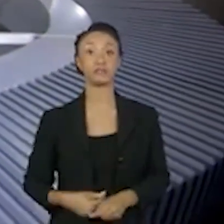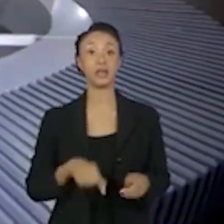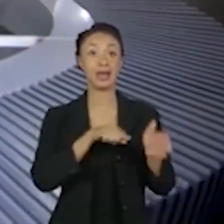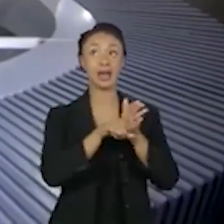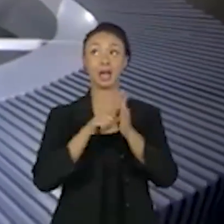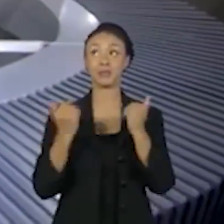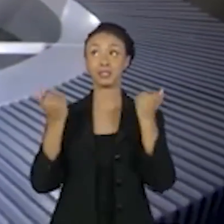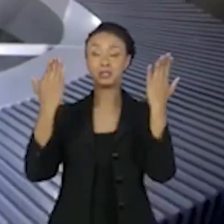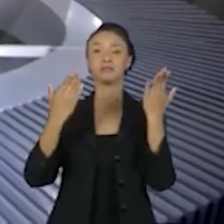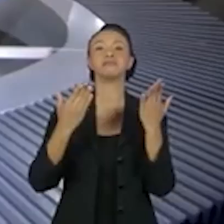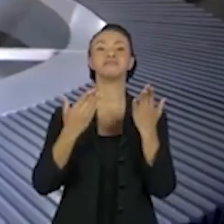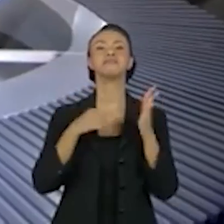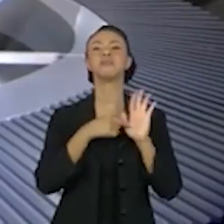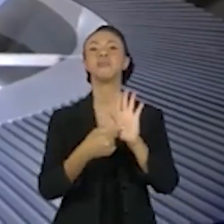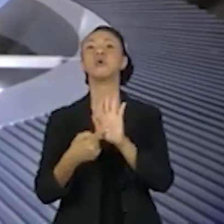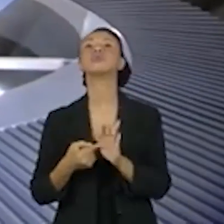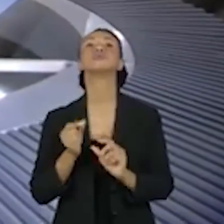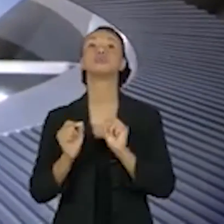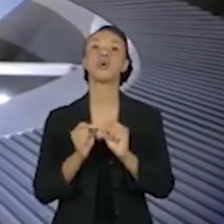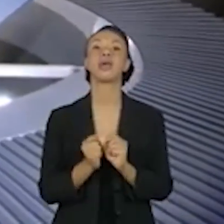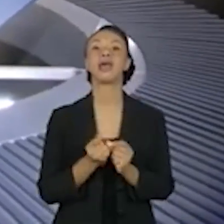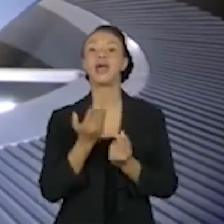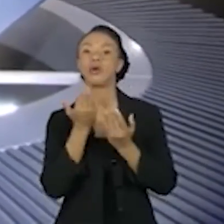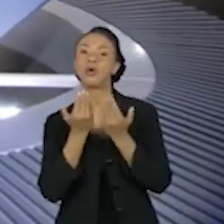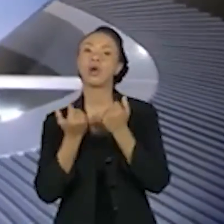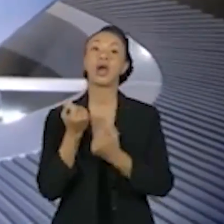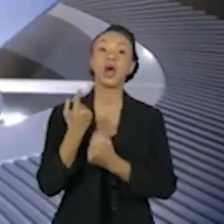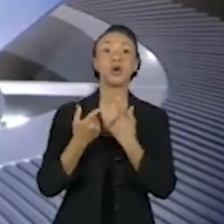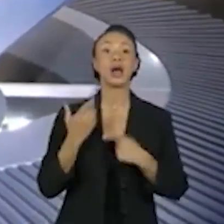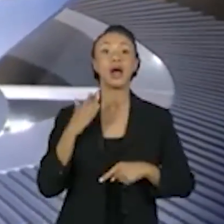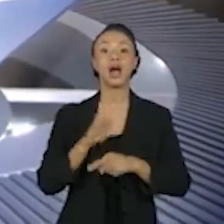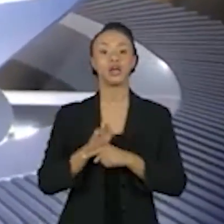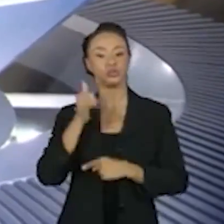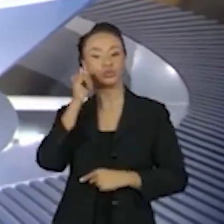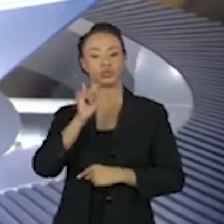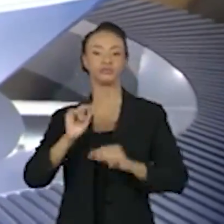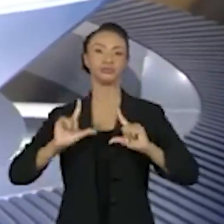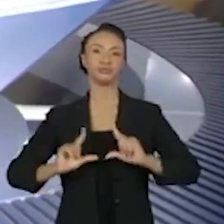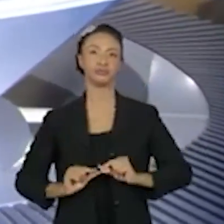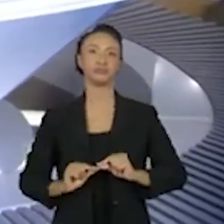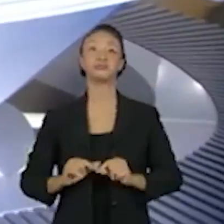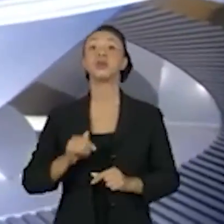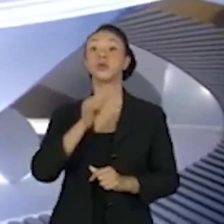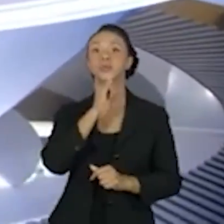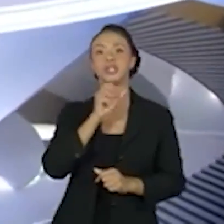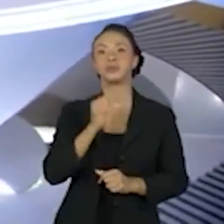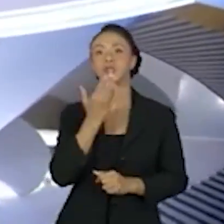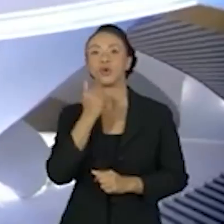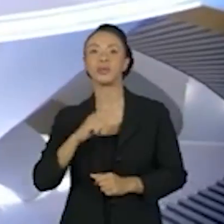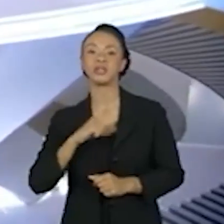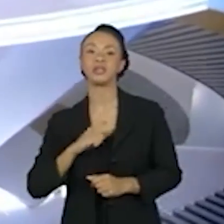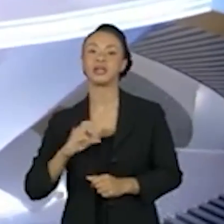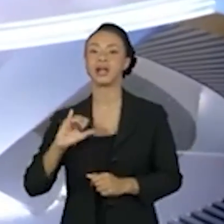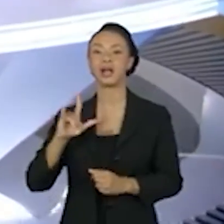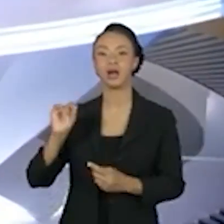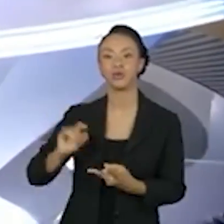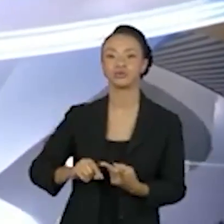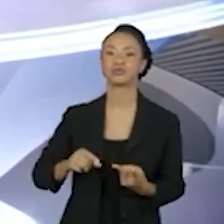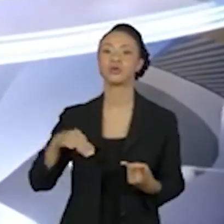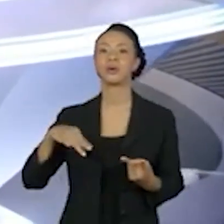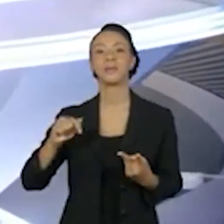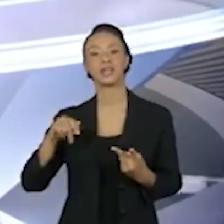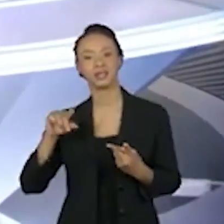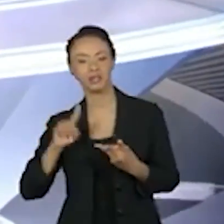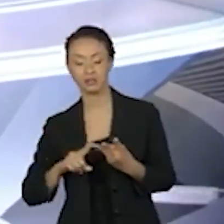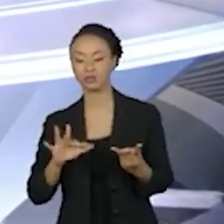aponta alguns alimentos que ajudam a diminuir o risco da doença. Entre eles, os ricos em cálcio, magnésio, manganês,